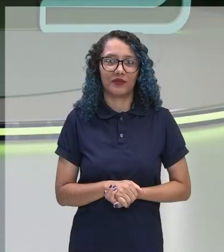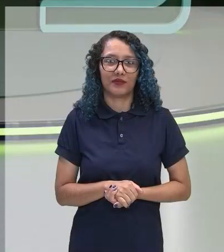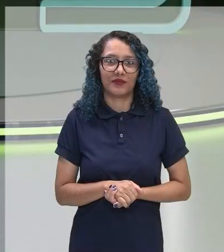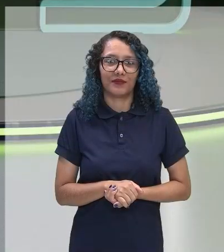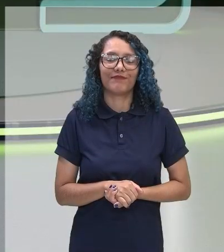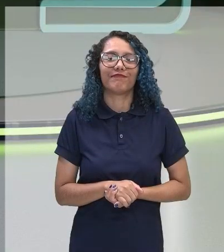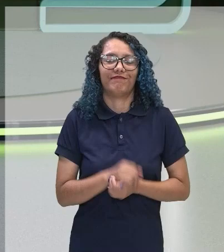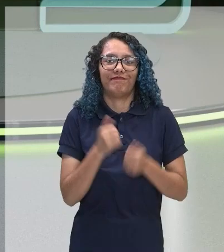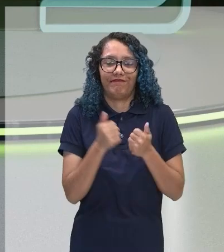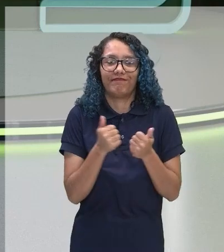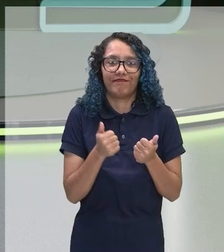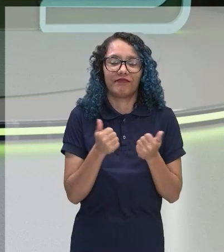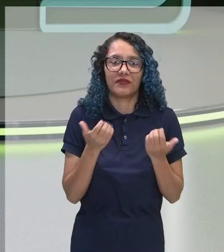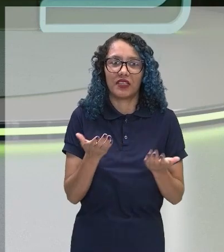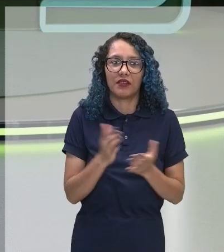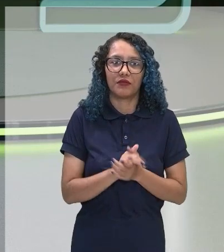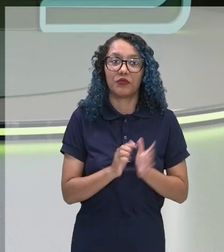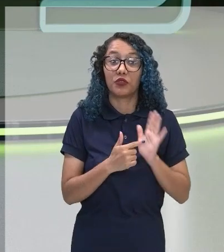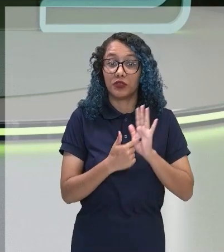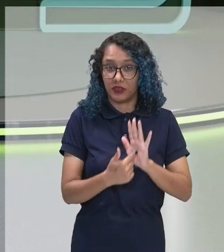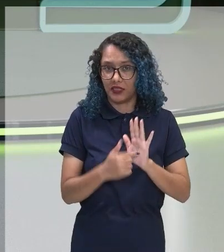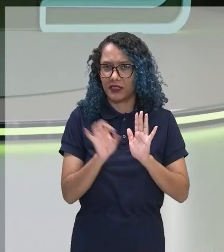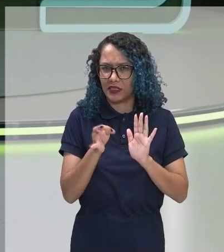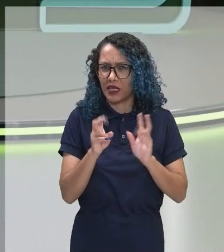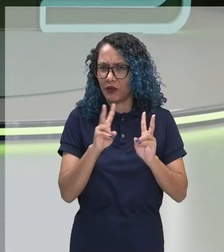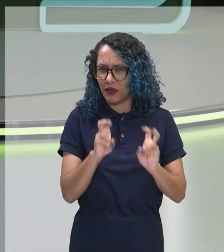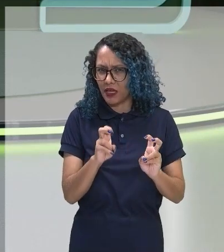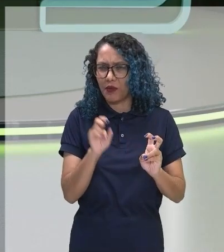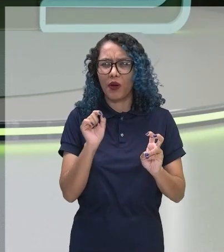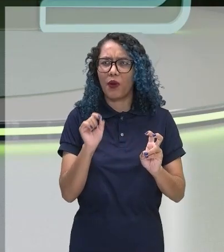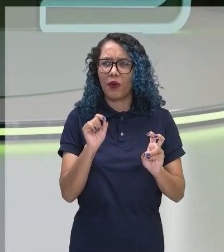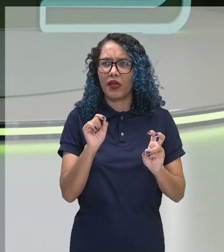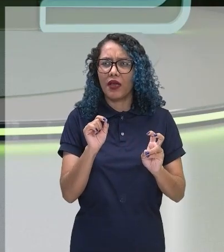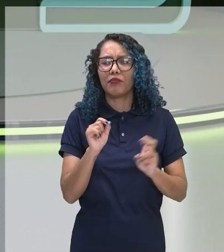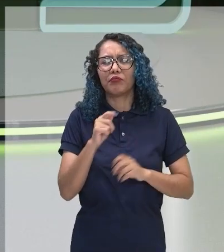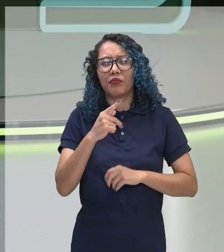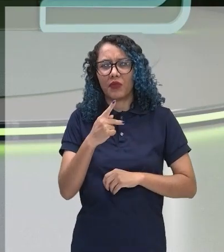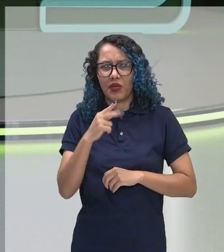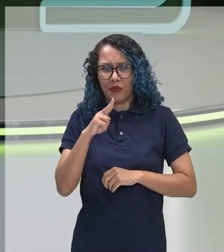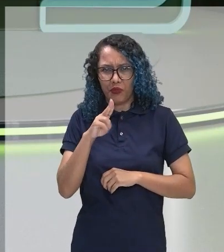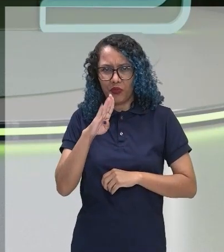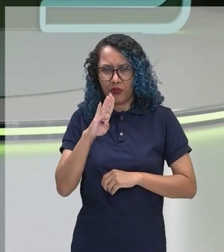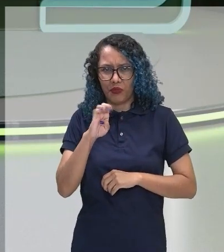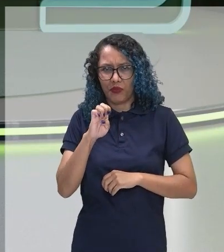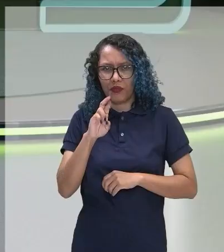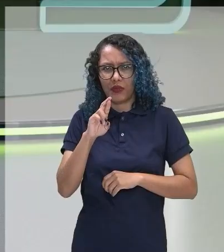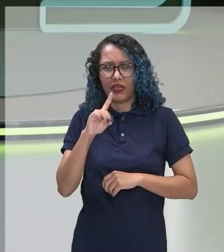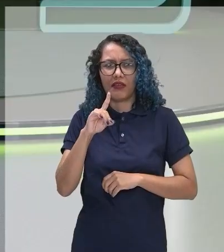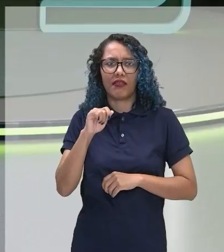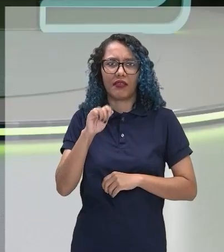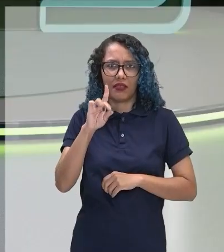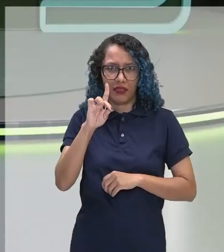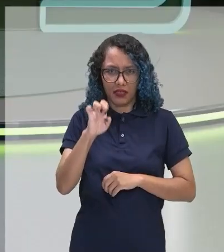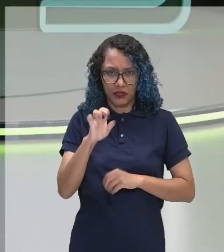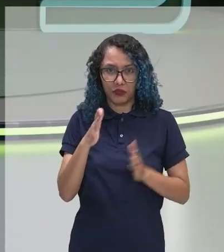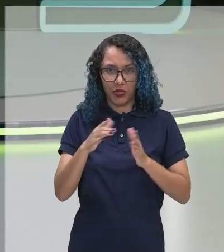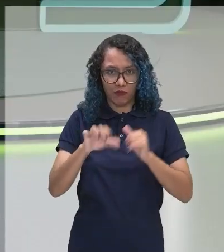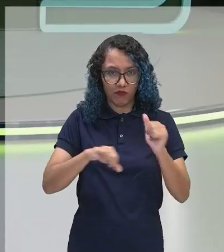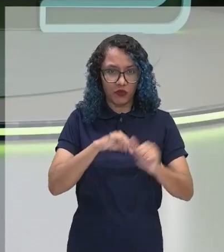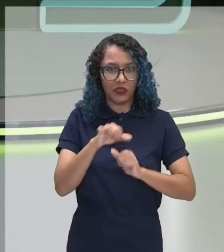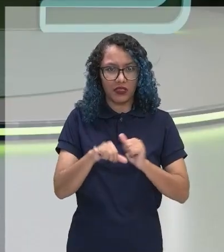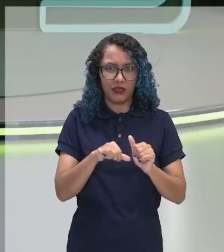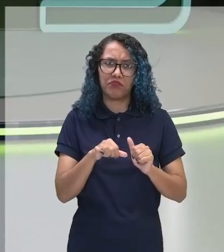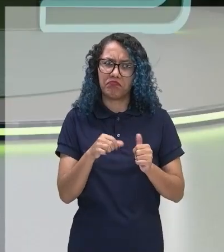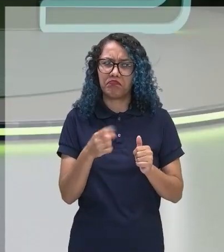Muito bem, como você viu, o tema da nossa aula é sobre puberdade. E esse é um tema que é comum para todos os